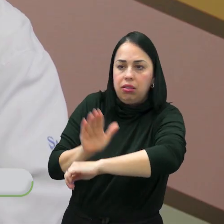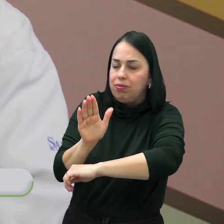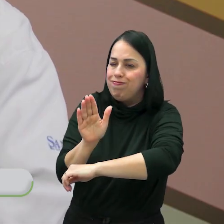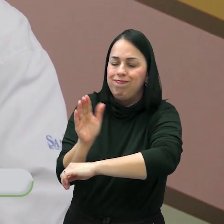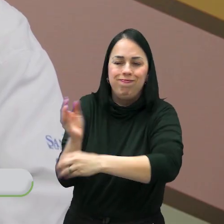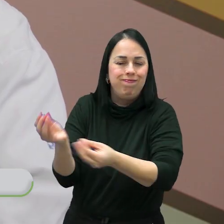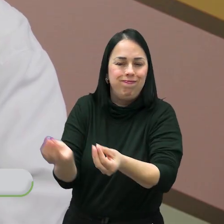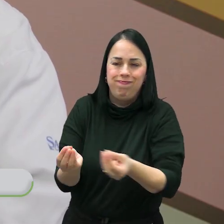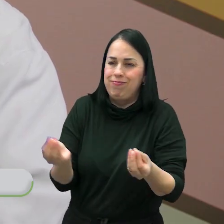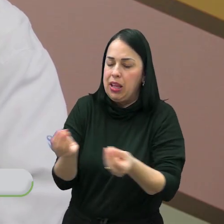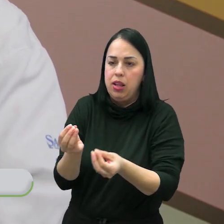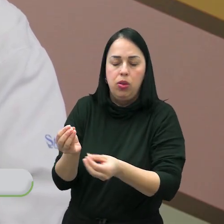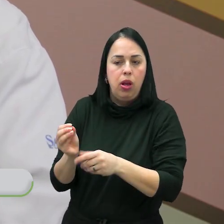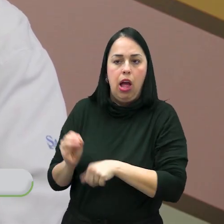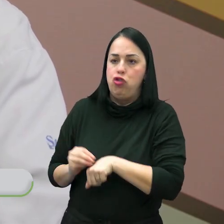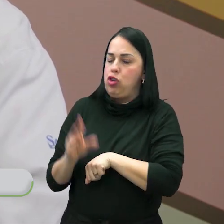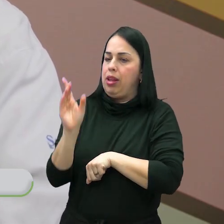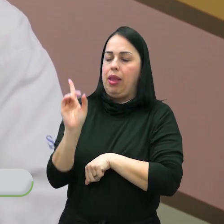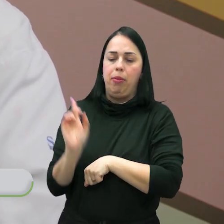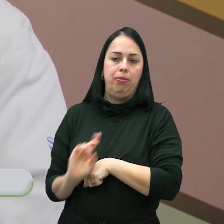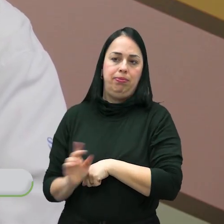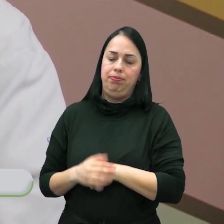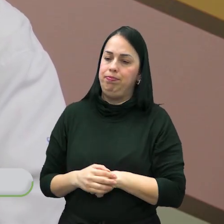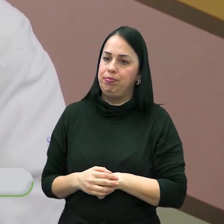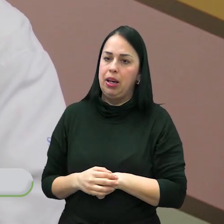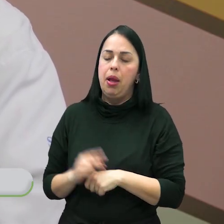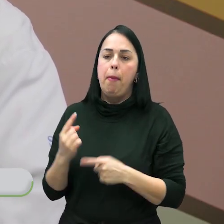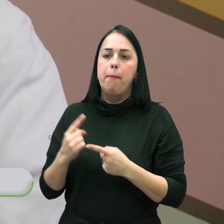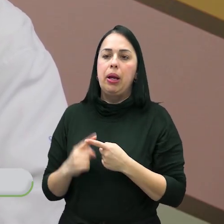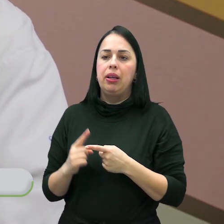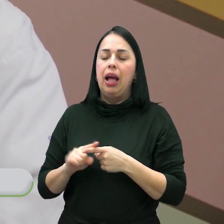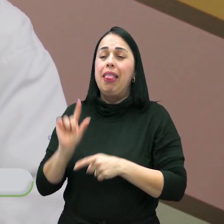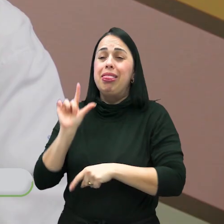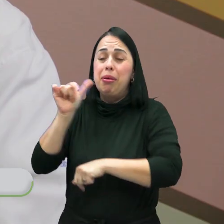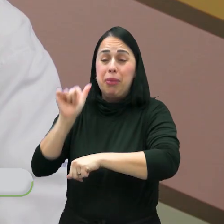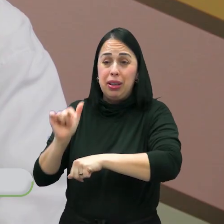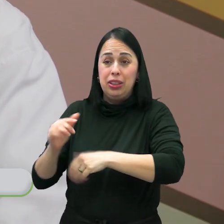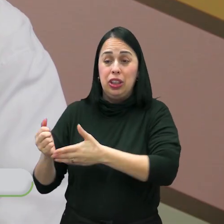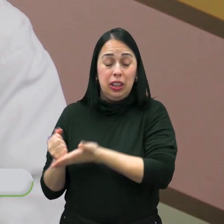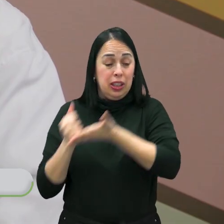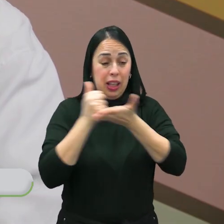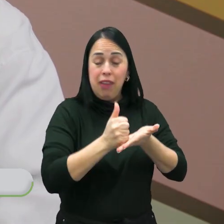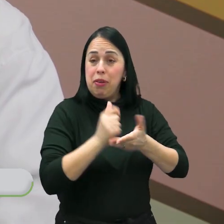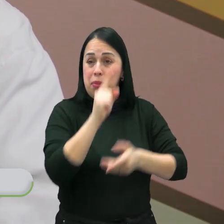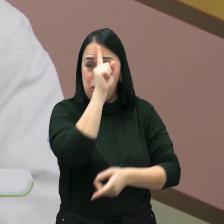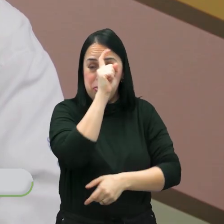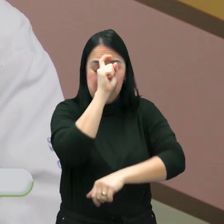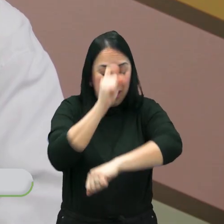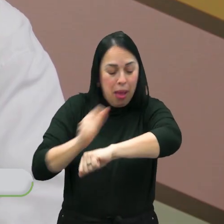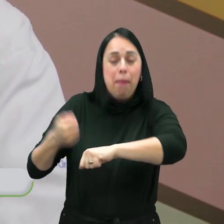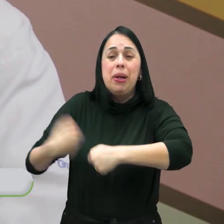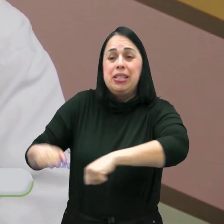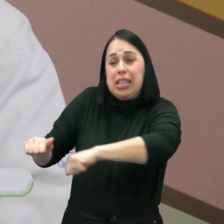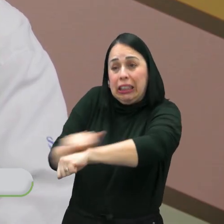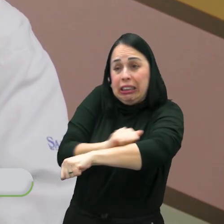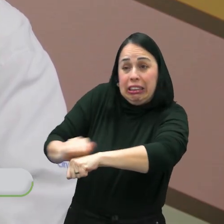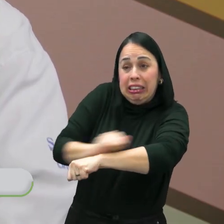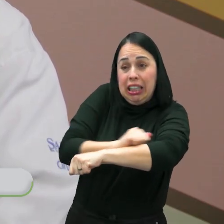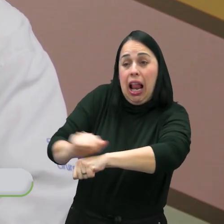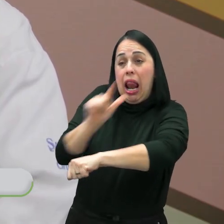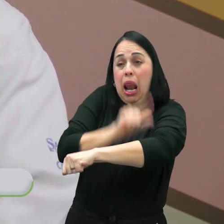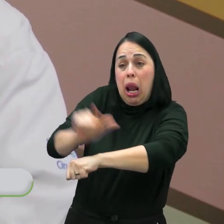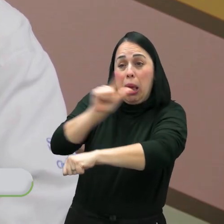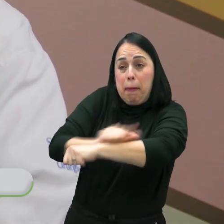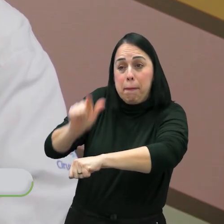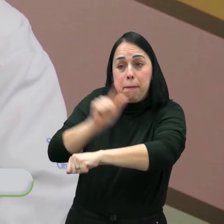tem em casa é indicado passar, porque a gente vai ter que limpar essa ferida para examinar, para